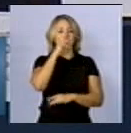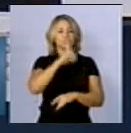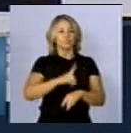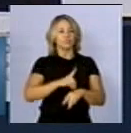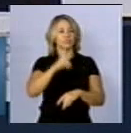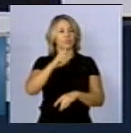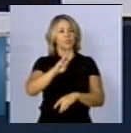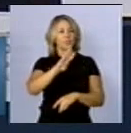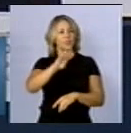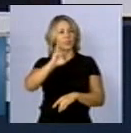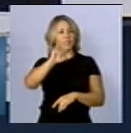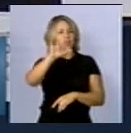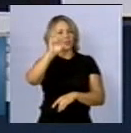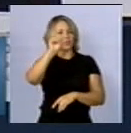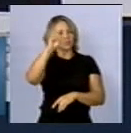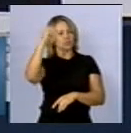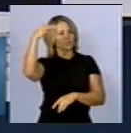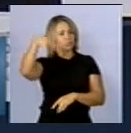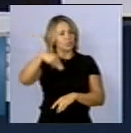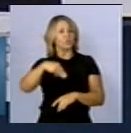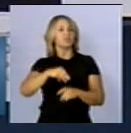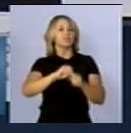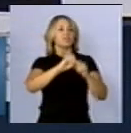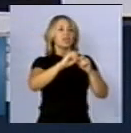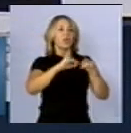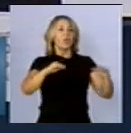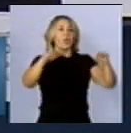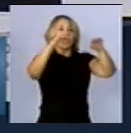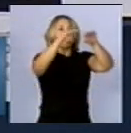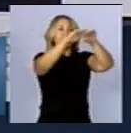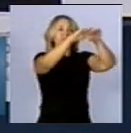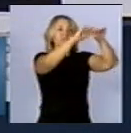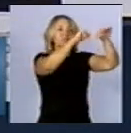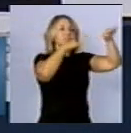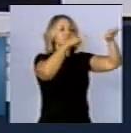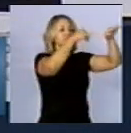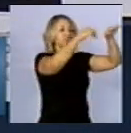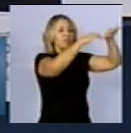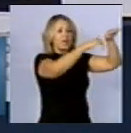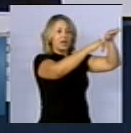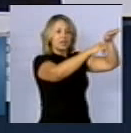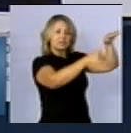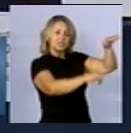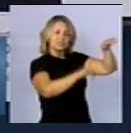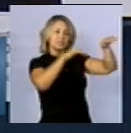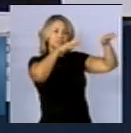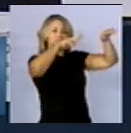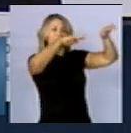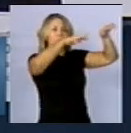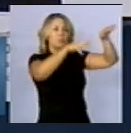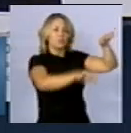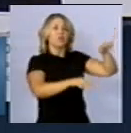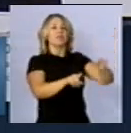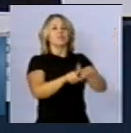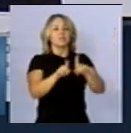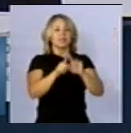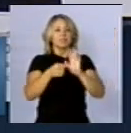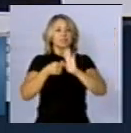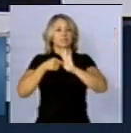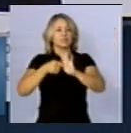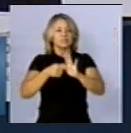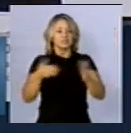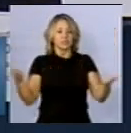é que esses níveis de radiação que estão estabelecidos na legislação são para exposição